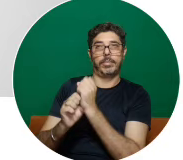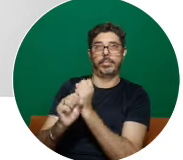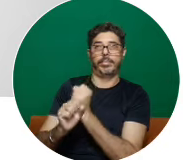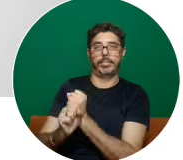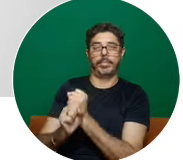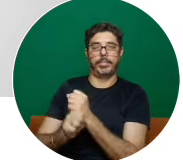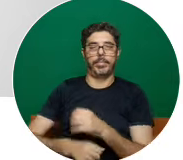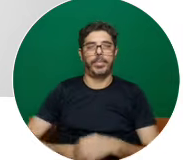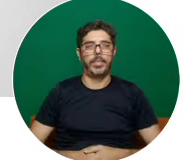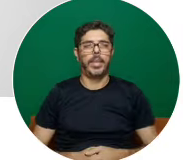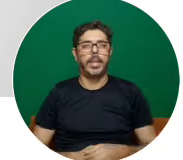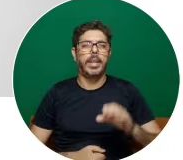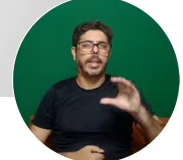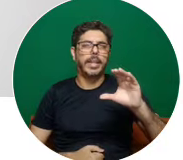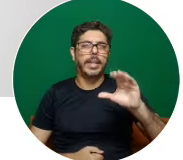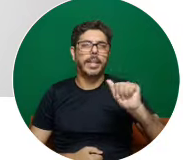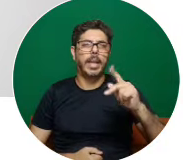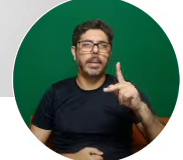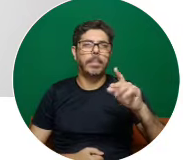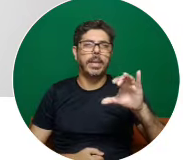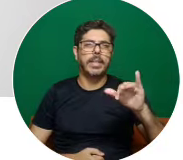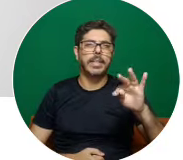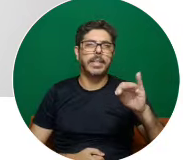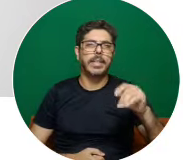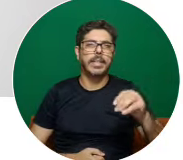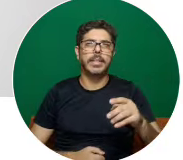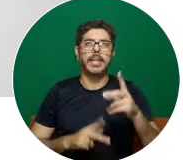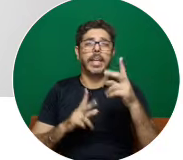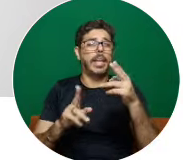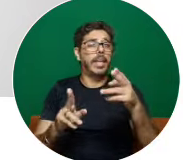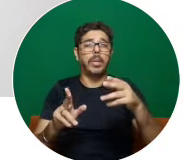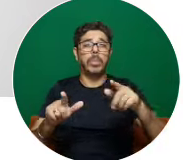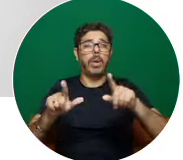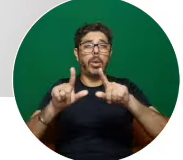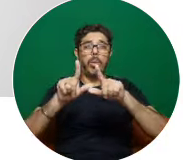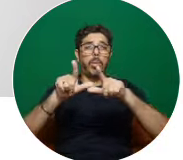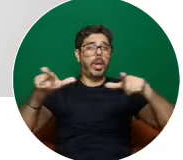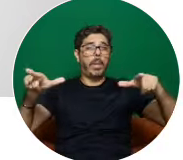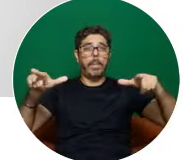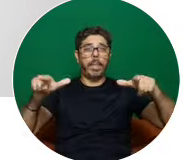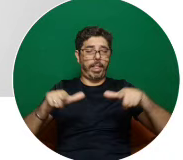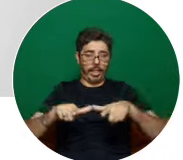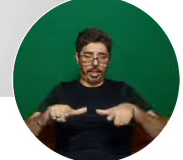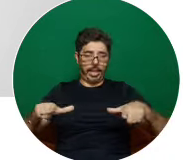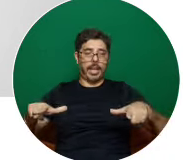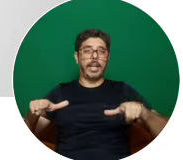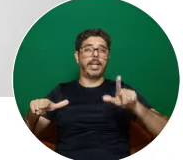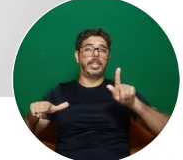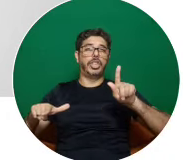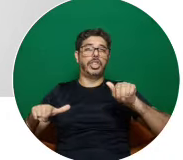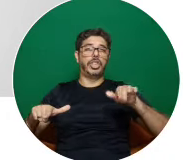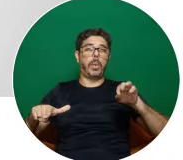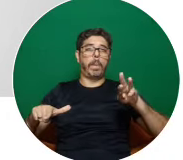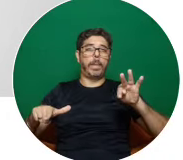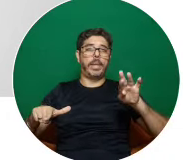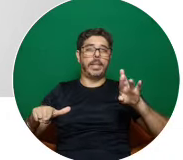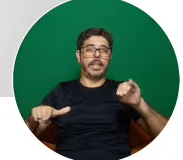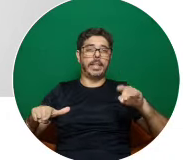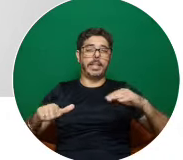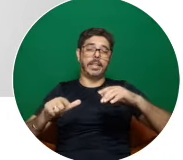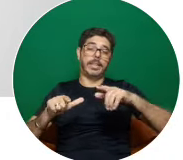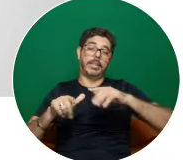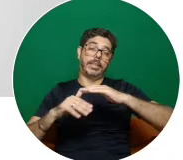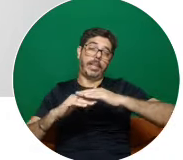que a capacitância é uma propriedade puramente geométrica dos eletrodos, dependendo apenas do seu tamanho e da separação entre eles.